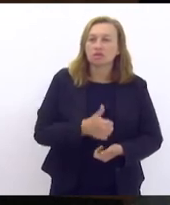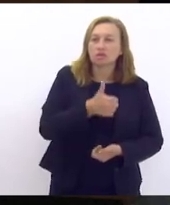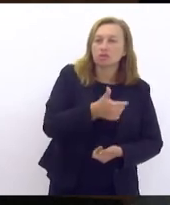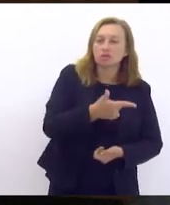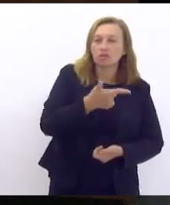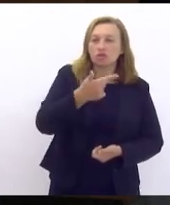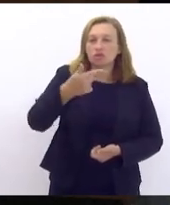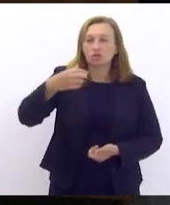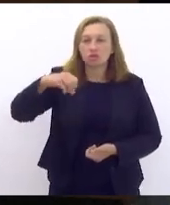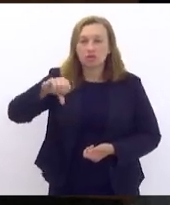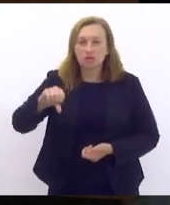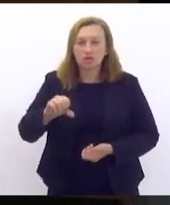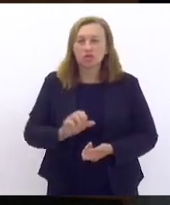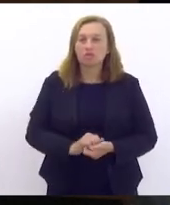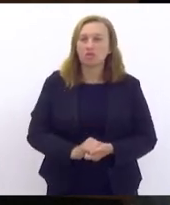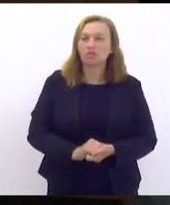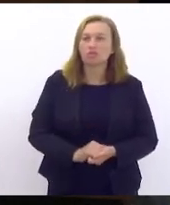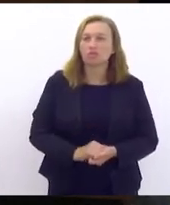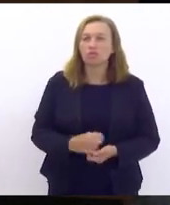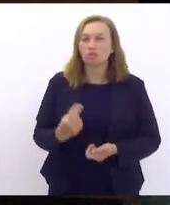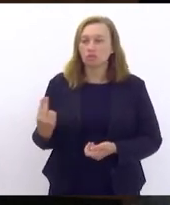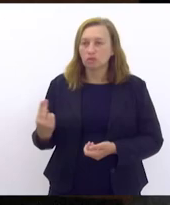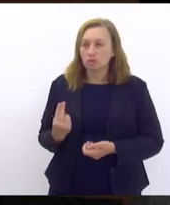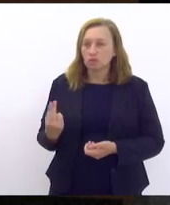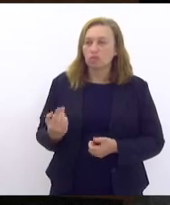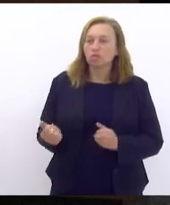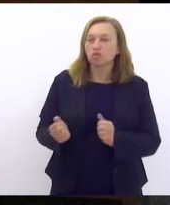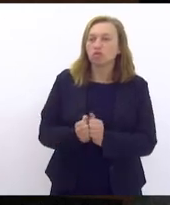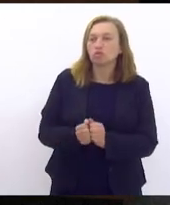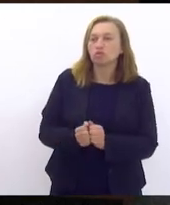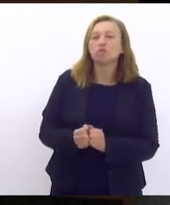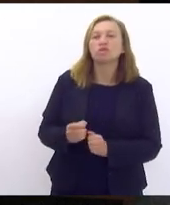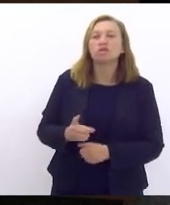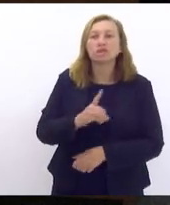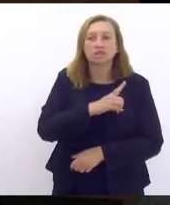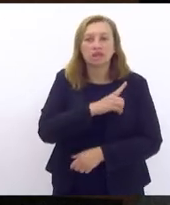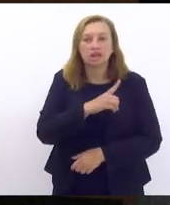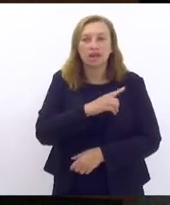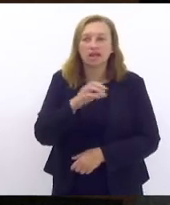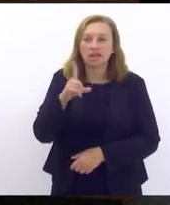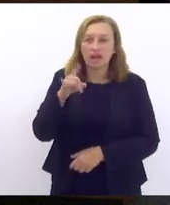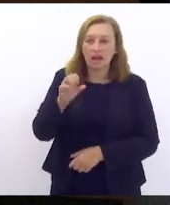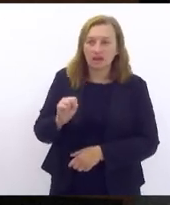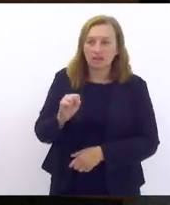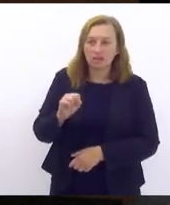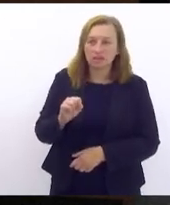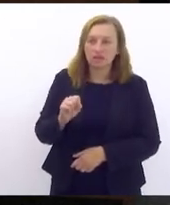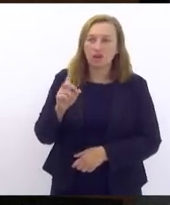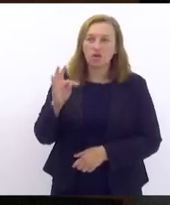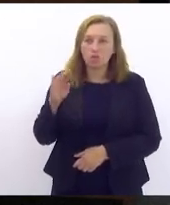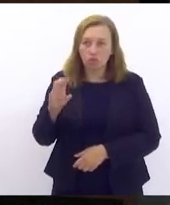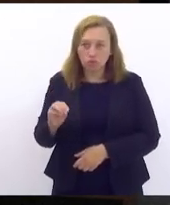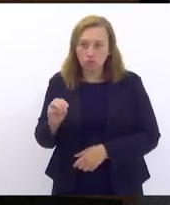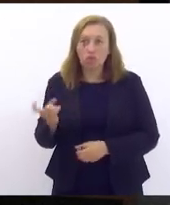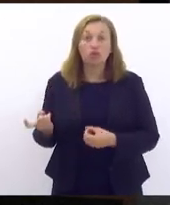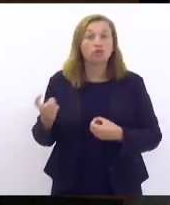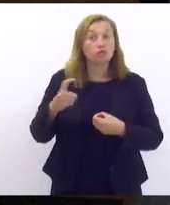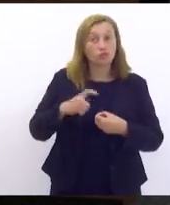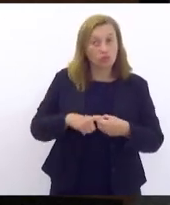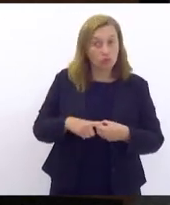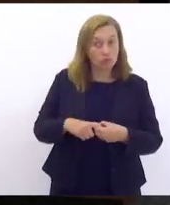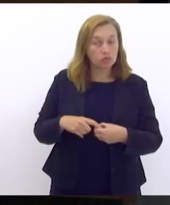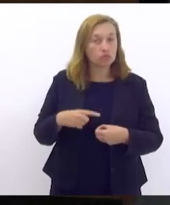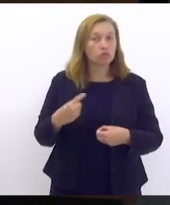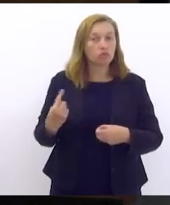2019, em coautoria com o deputado delegado Carlos Augusto, que recentemente voltou ao